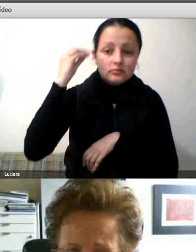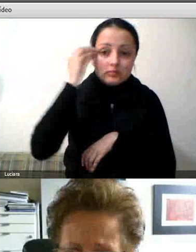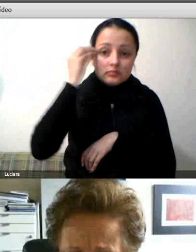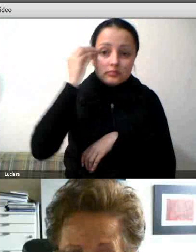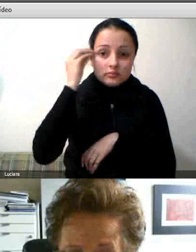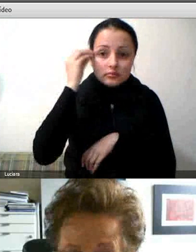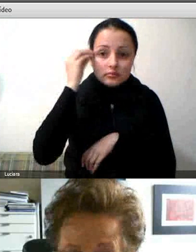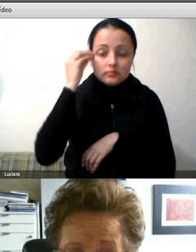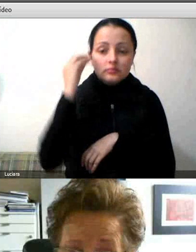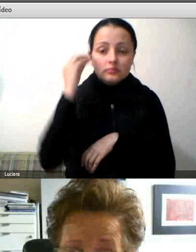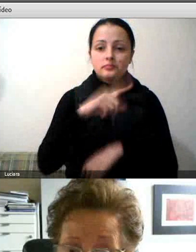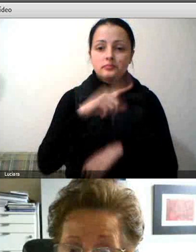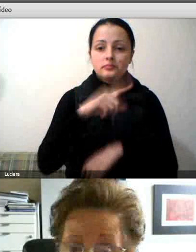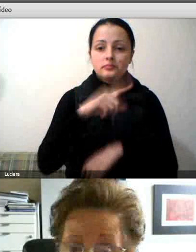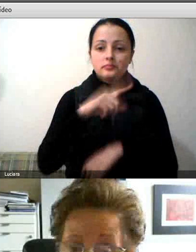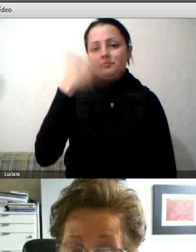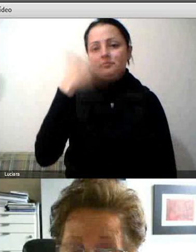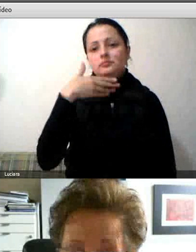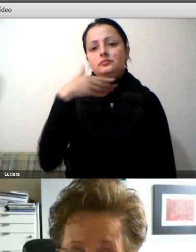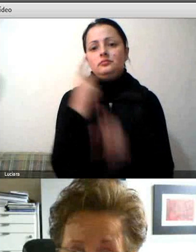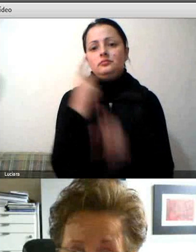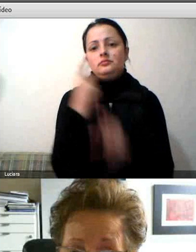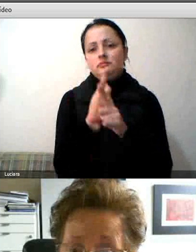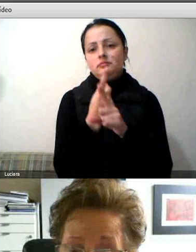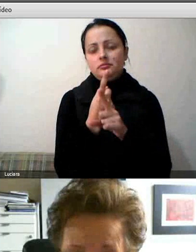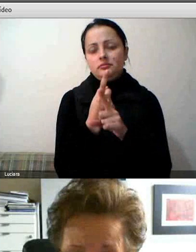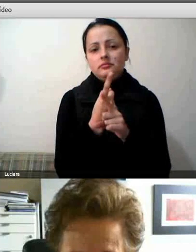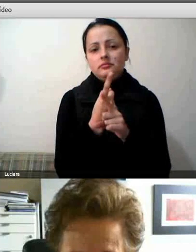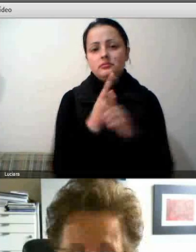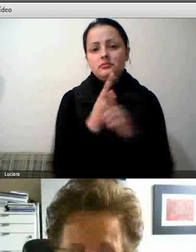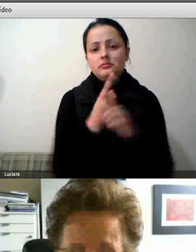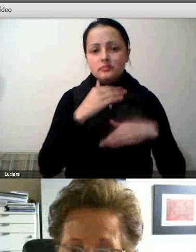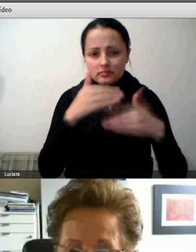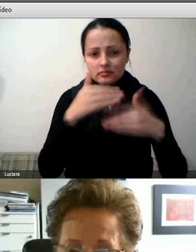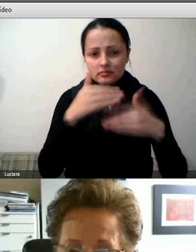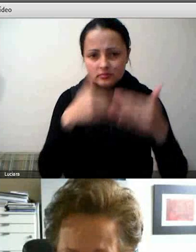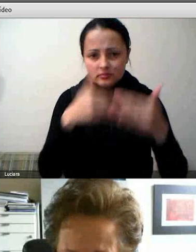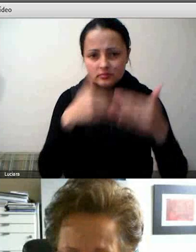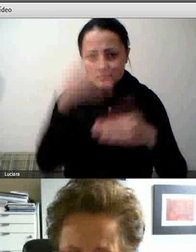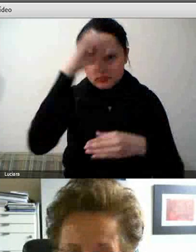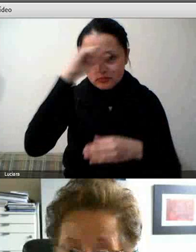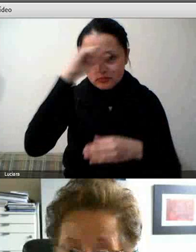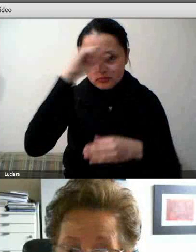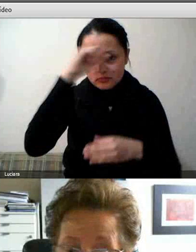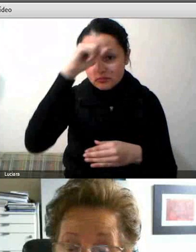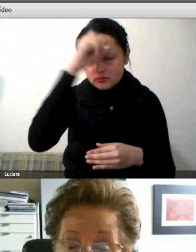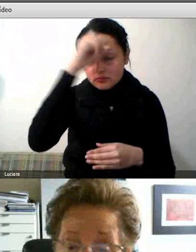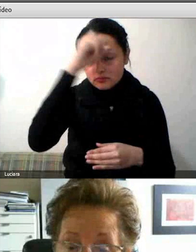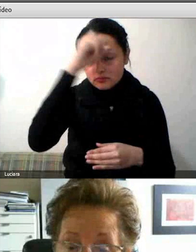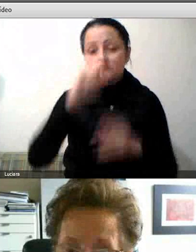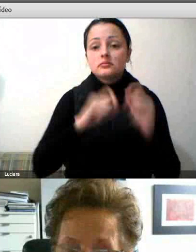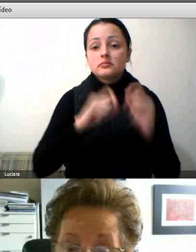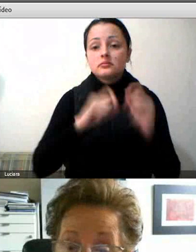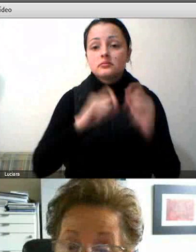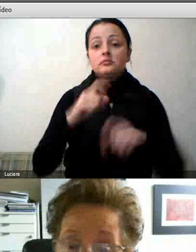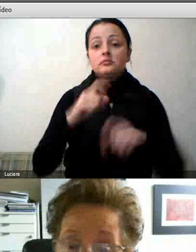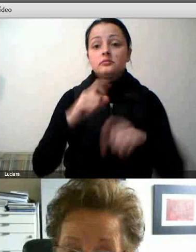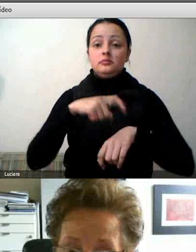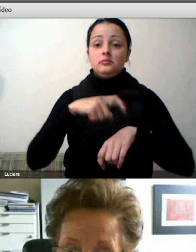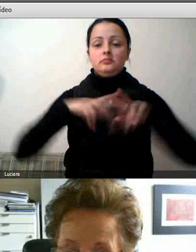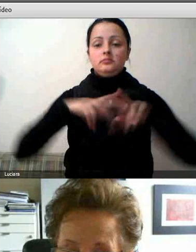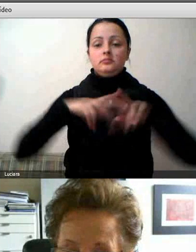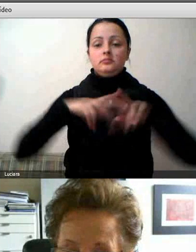contribuição maravilhosa, porque ela foi a primeira ciência psicológica experimental que